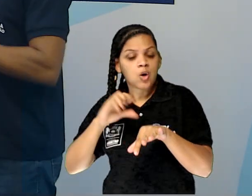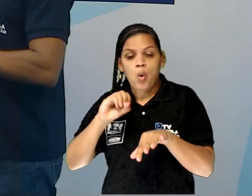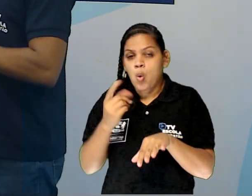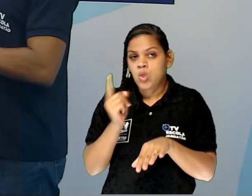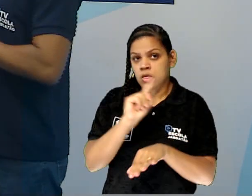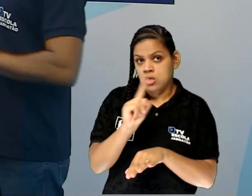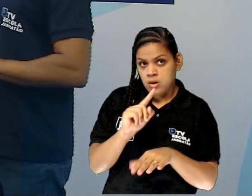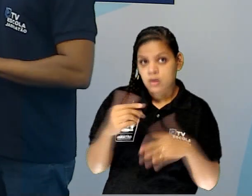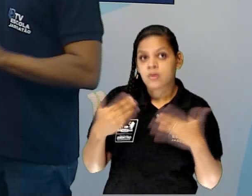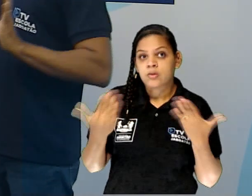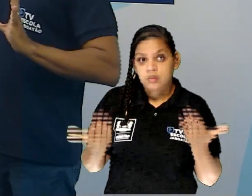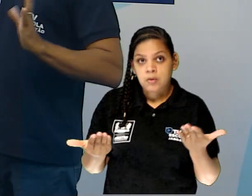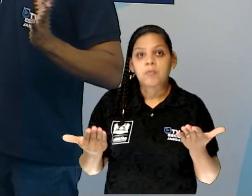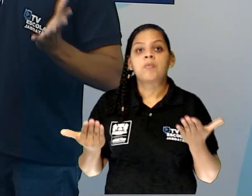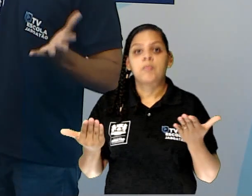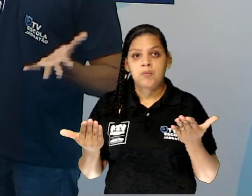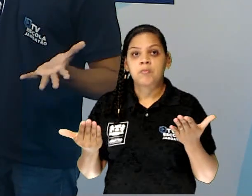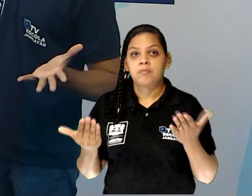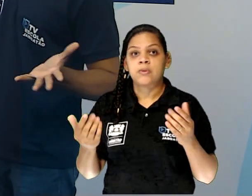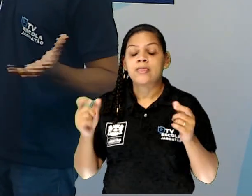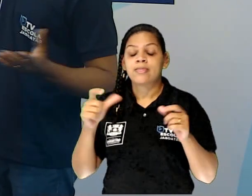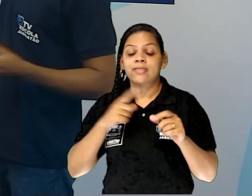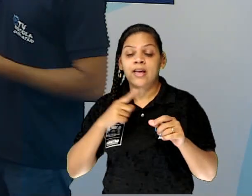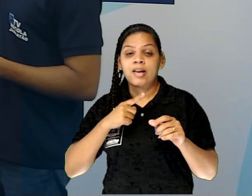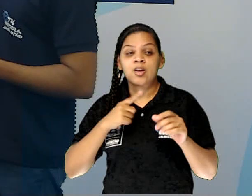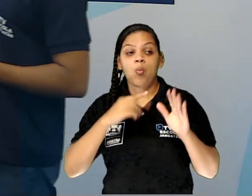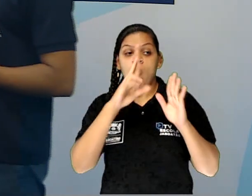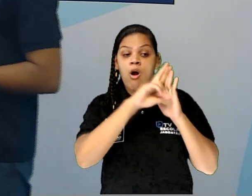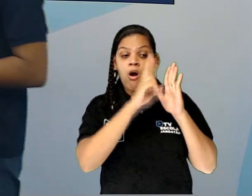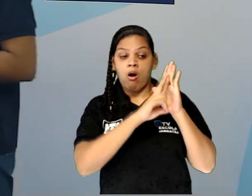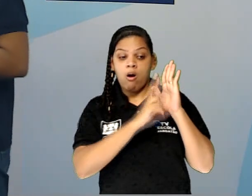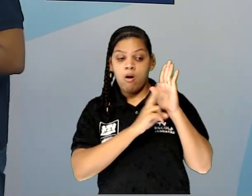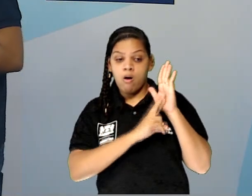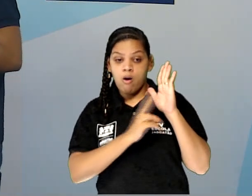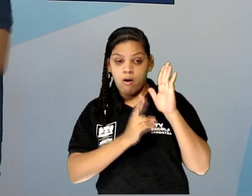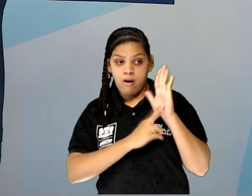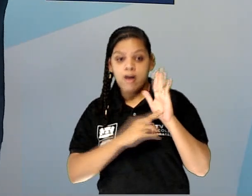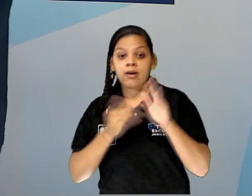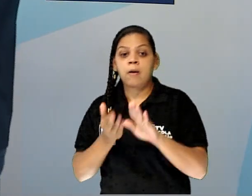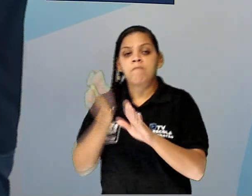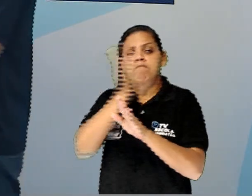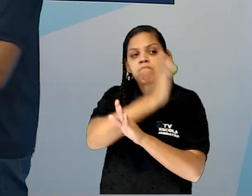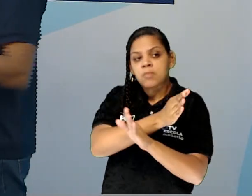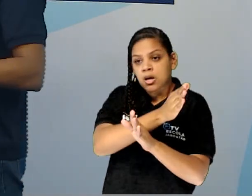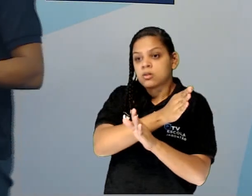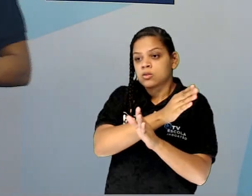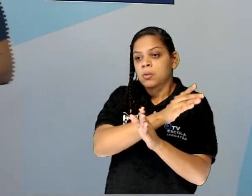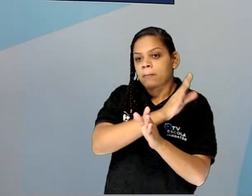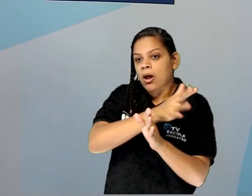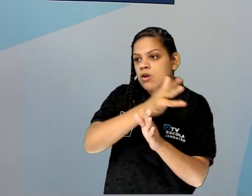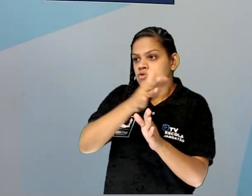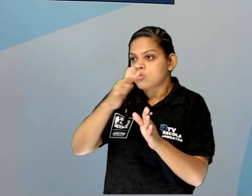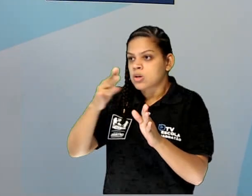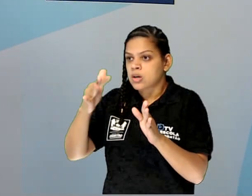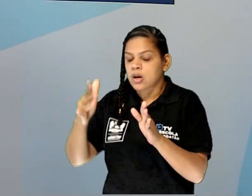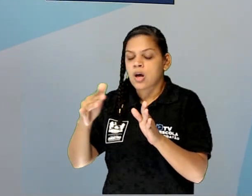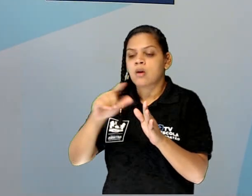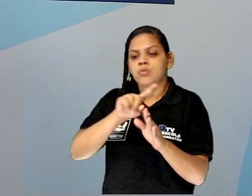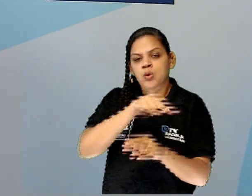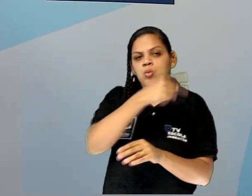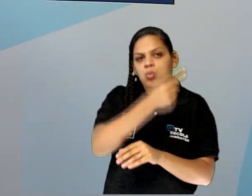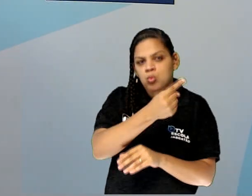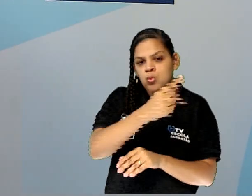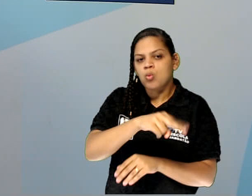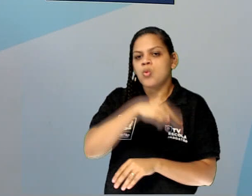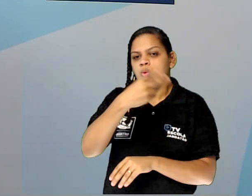definida antecipadamente. Tem uma regra definida para eu chegar no próximo número. Por exemplo, aqui, ó, eu tenho 1, depois 2,